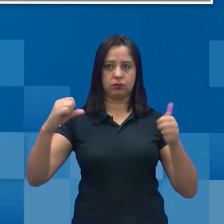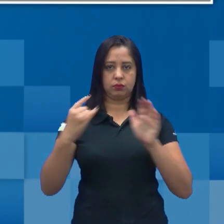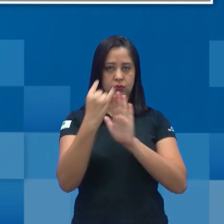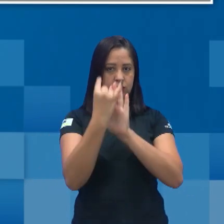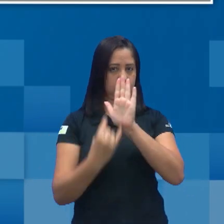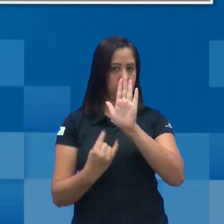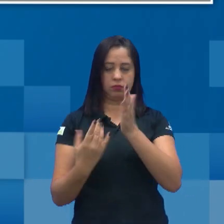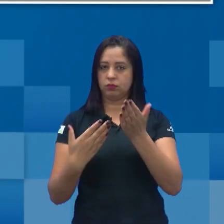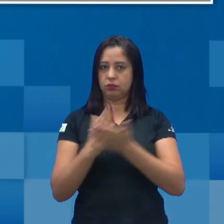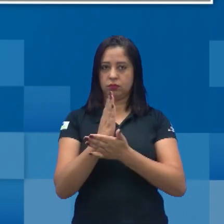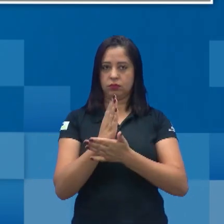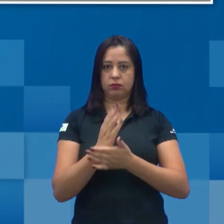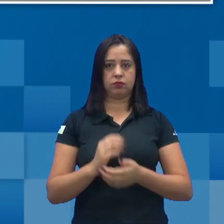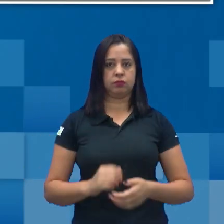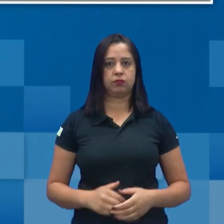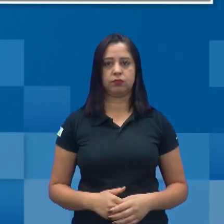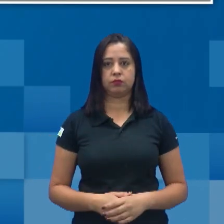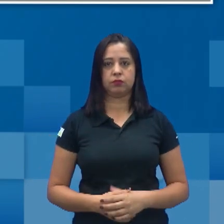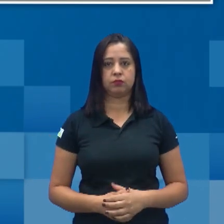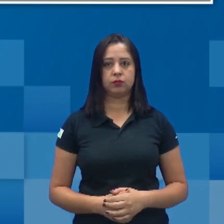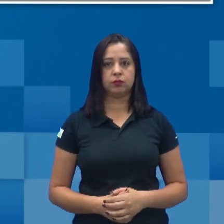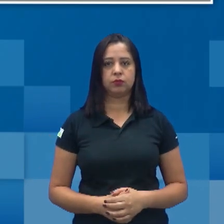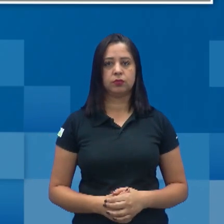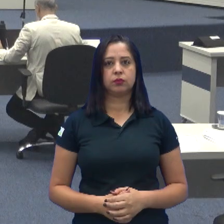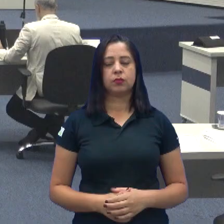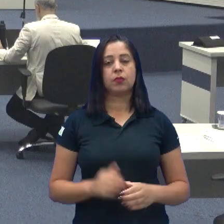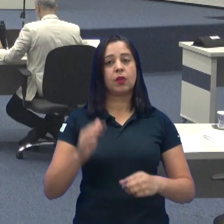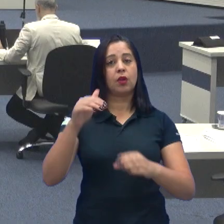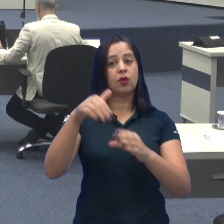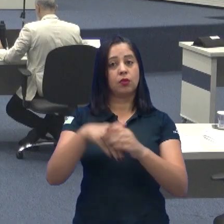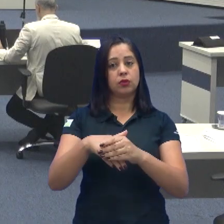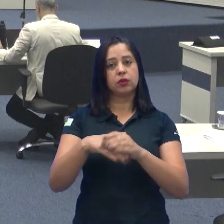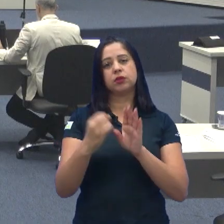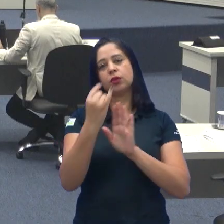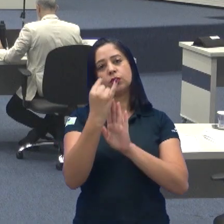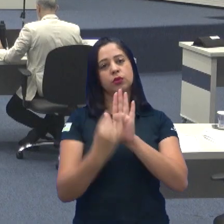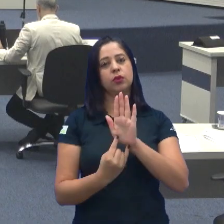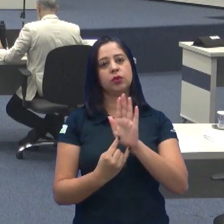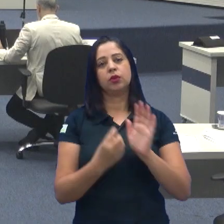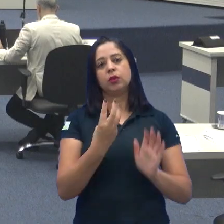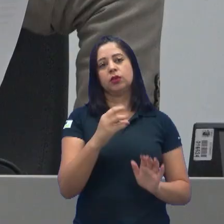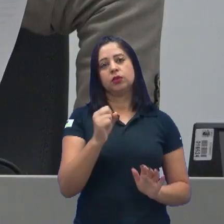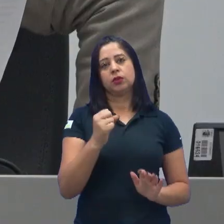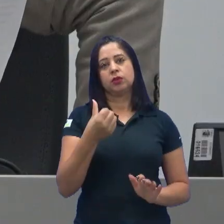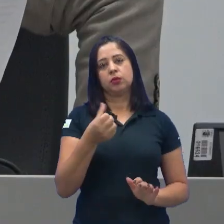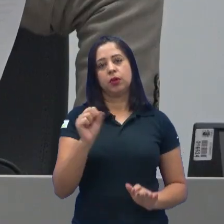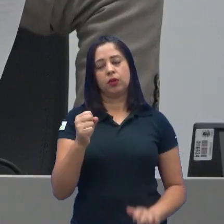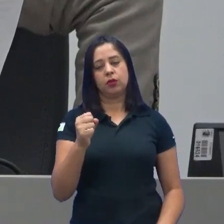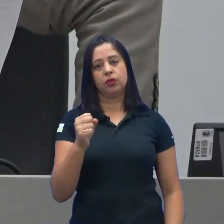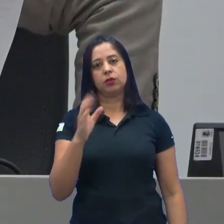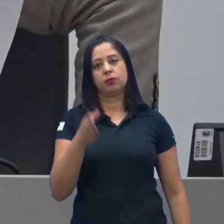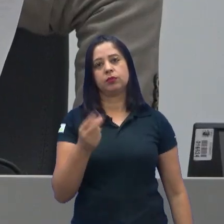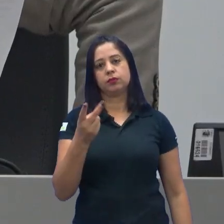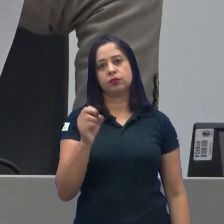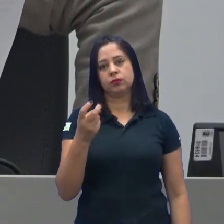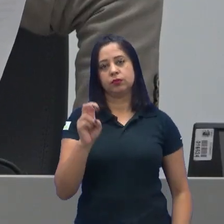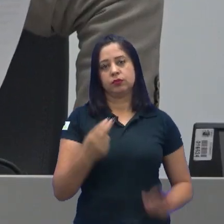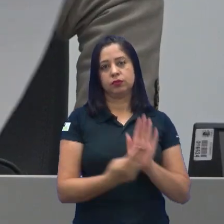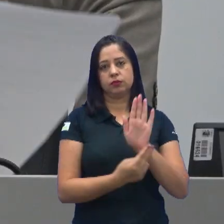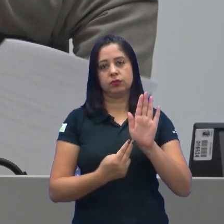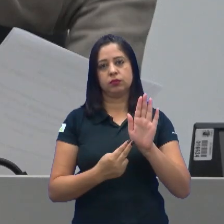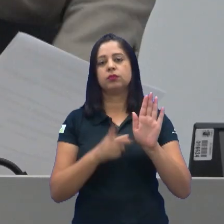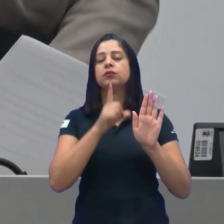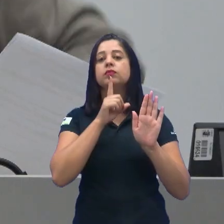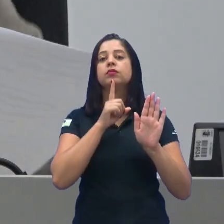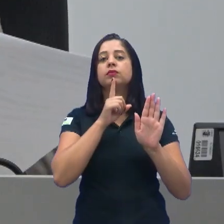está rejeitado. Em votação, o requerimento de número 3868/2025, autoria do vereador Sérgio